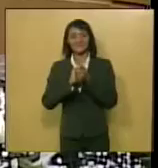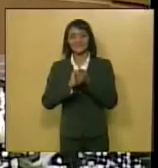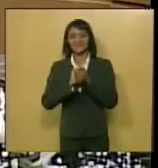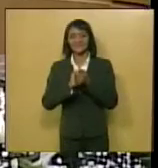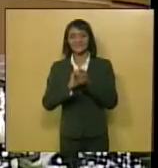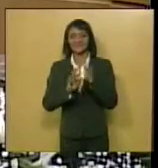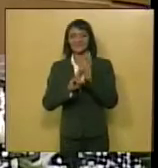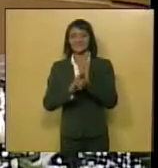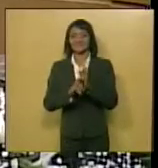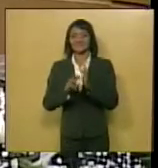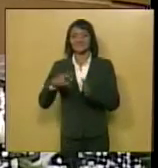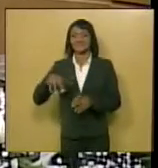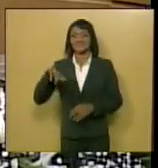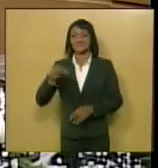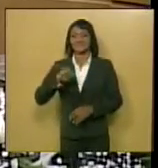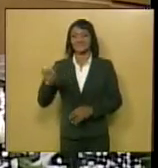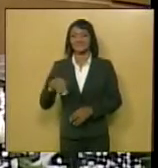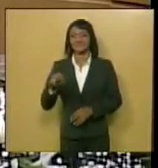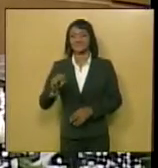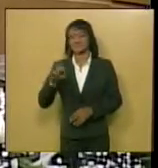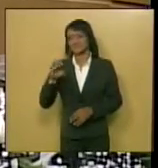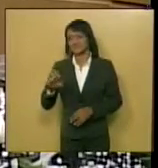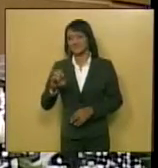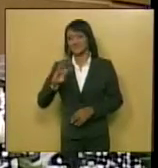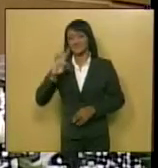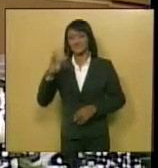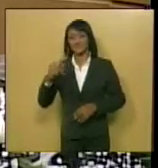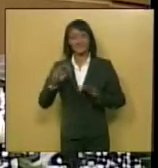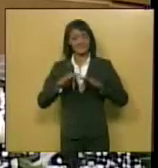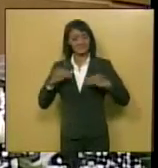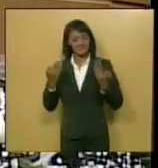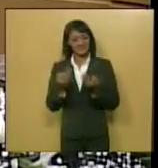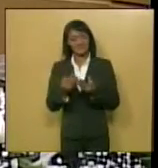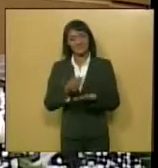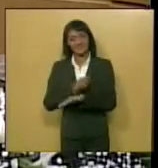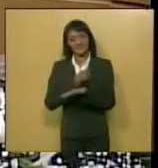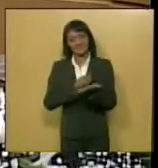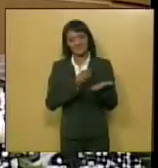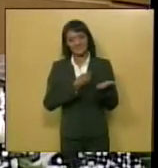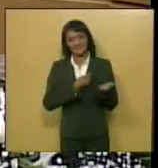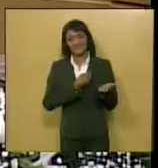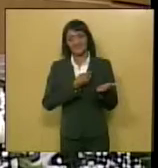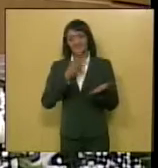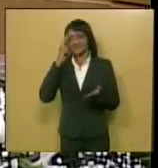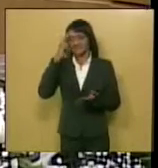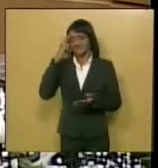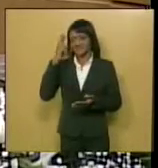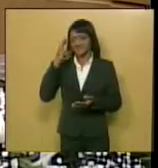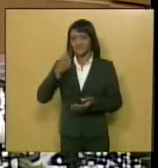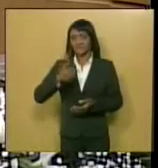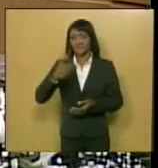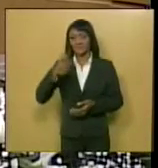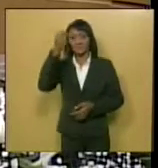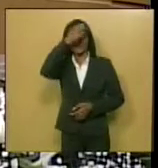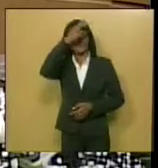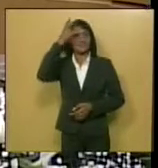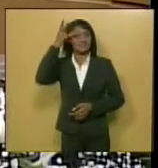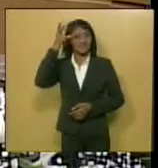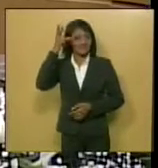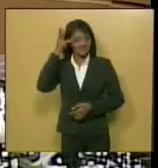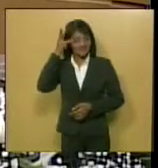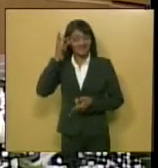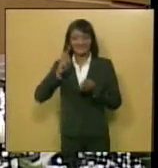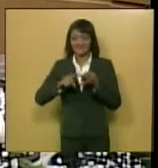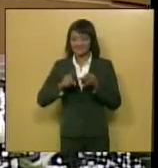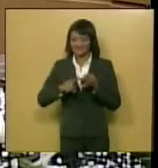Maria José, todos os seus familiares aqui presentes, excelentíssimo senhor vice-prefeito conterrâneo